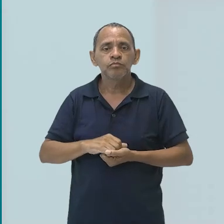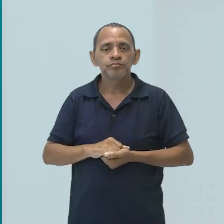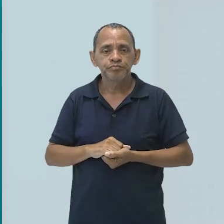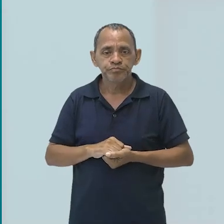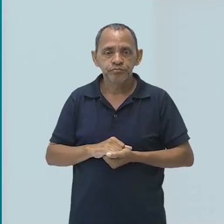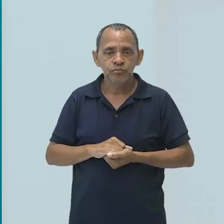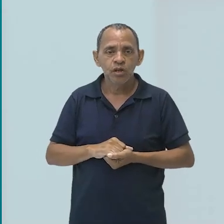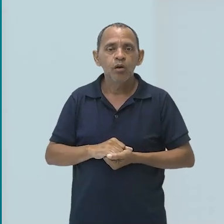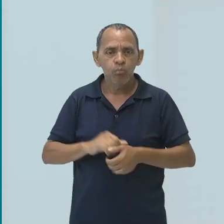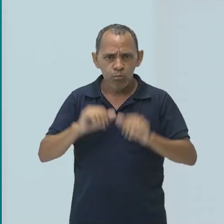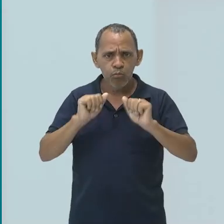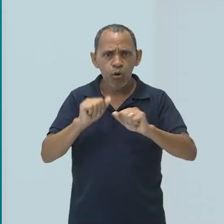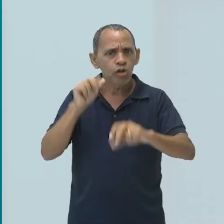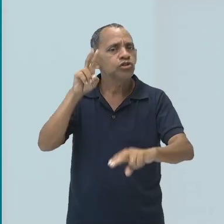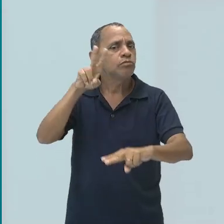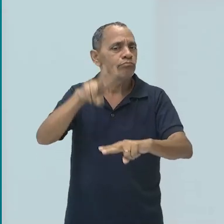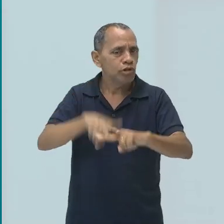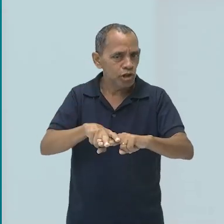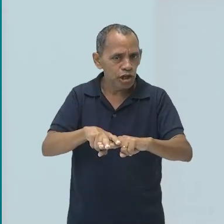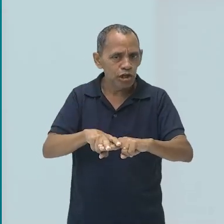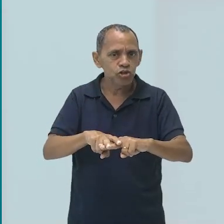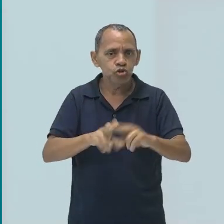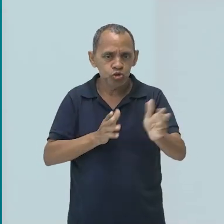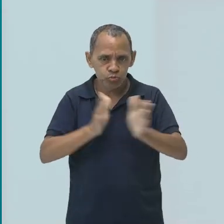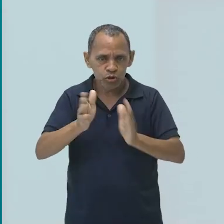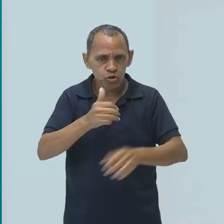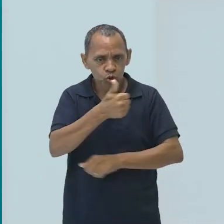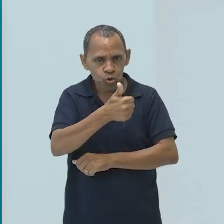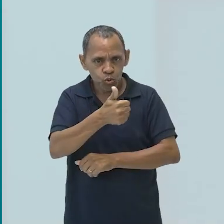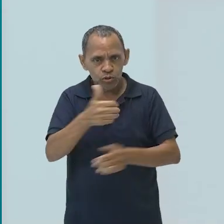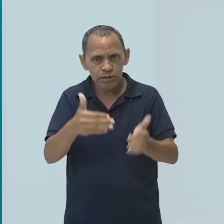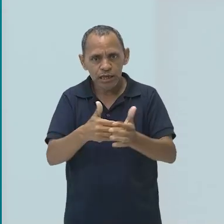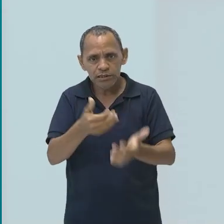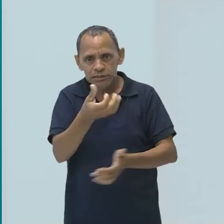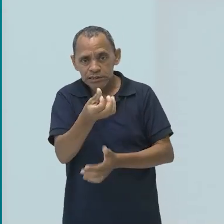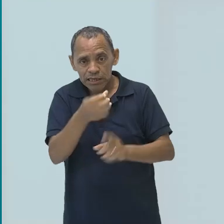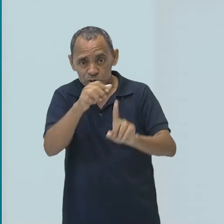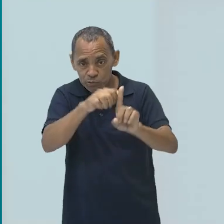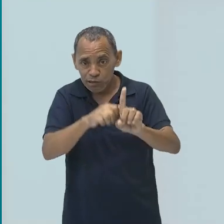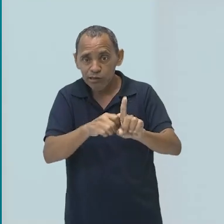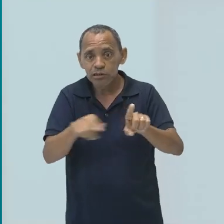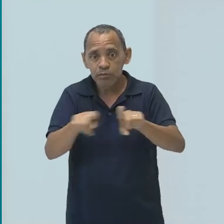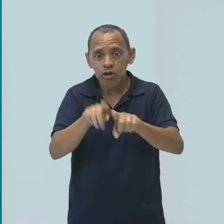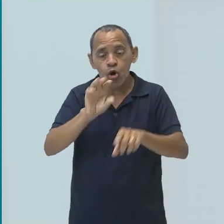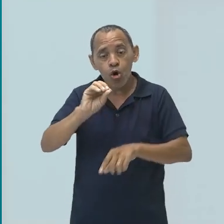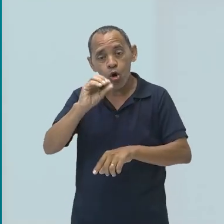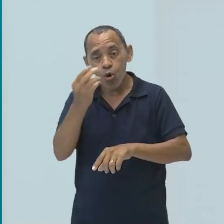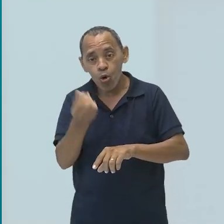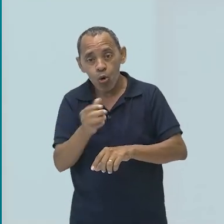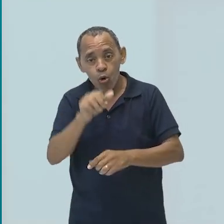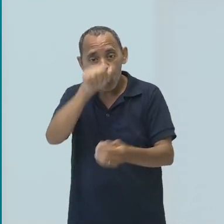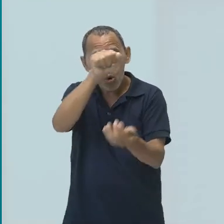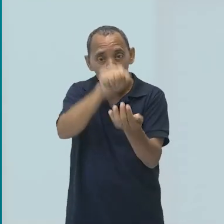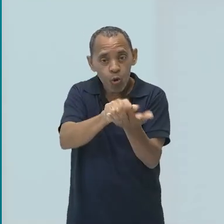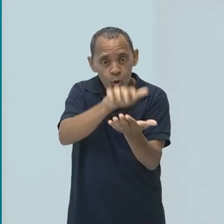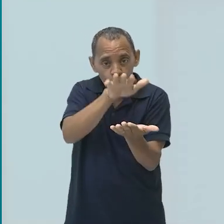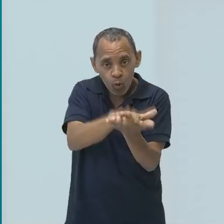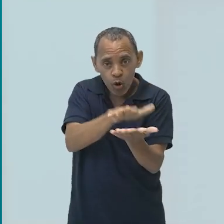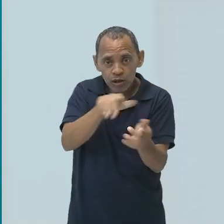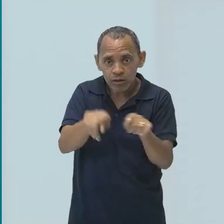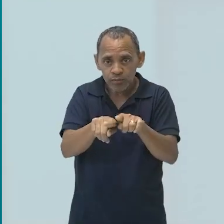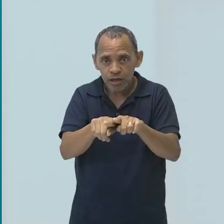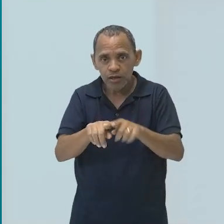pena e detenção de 1 a 6 meses ou multa. Então, não existe aquela coisa, eu não